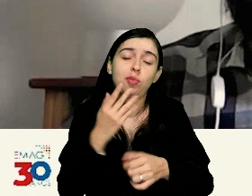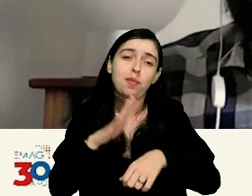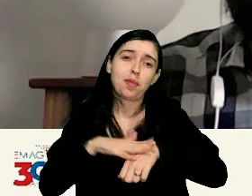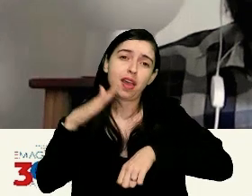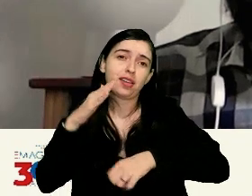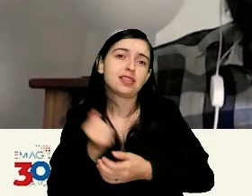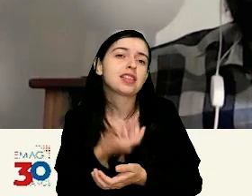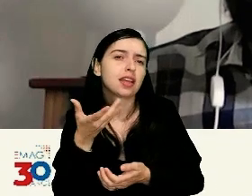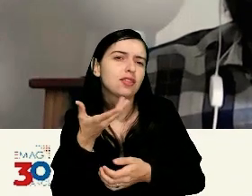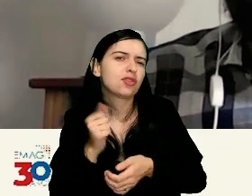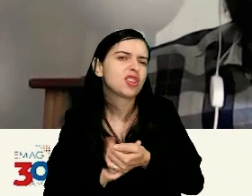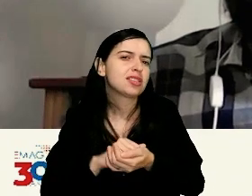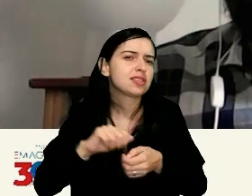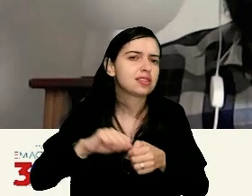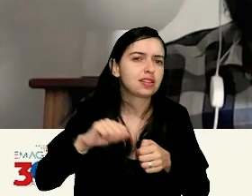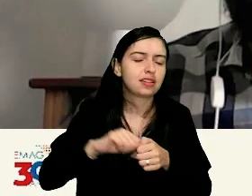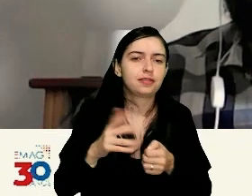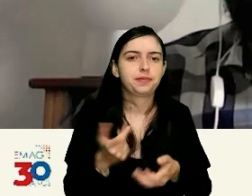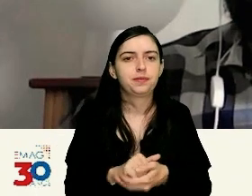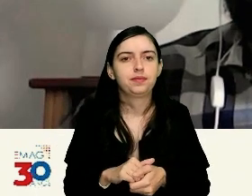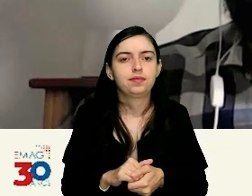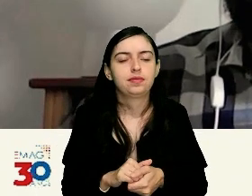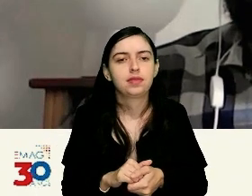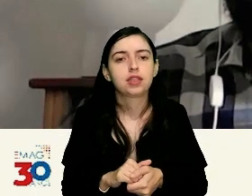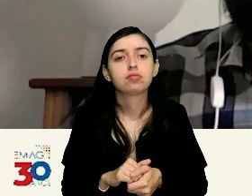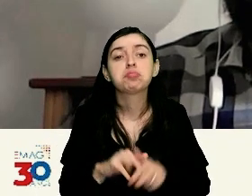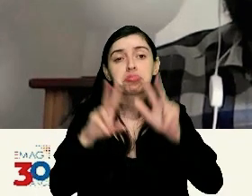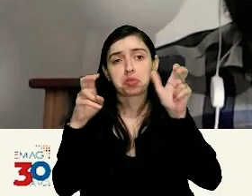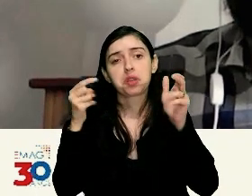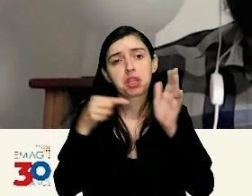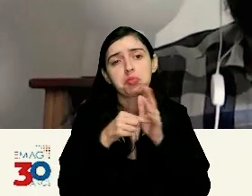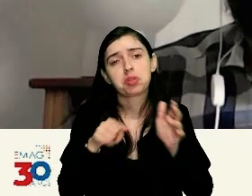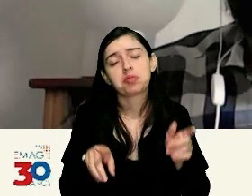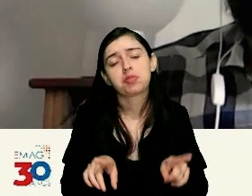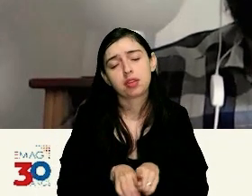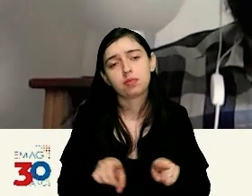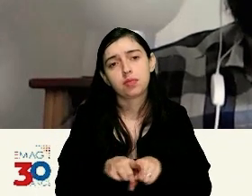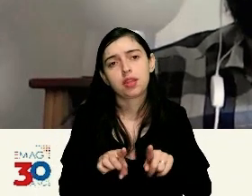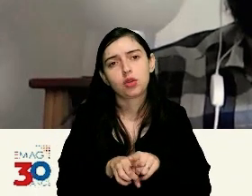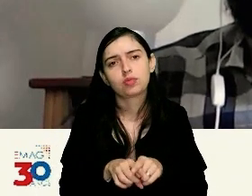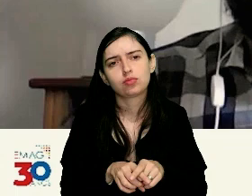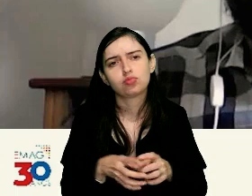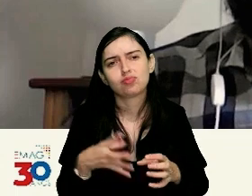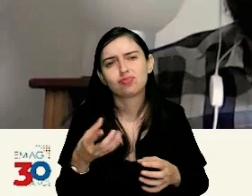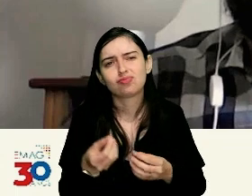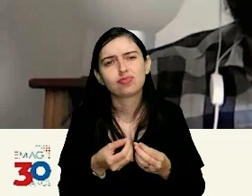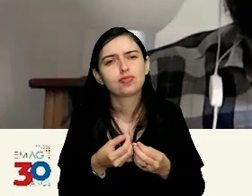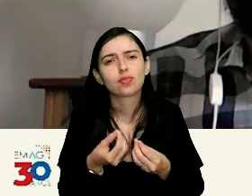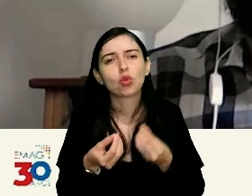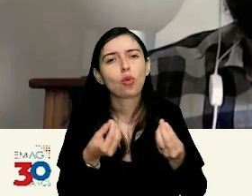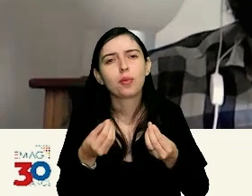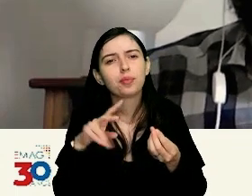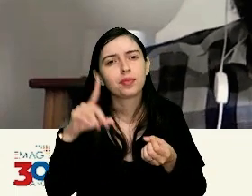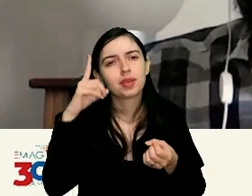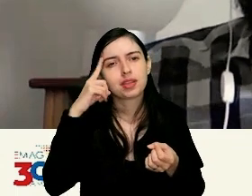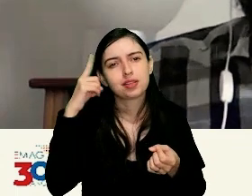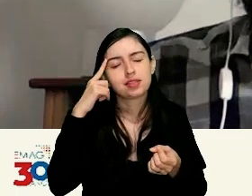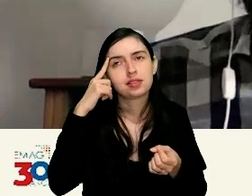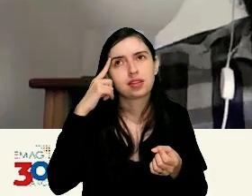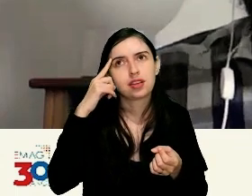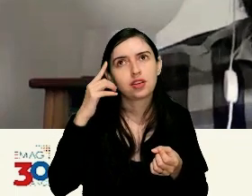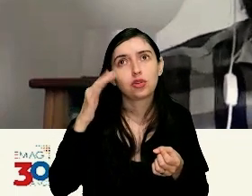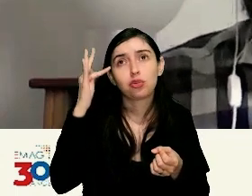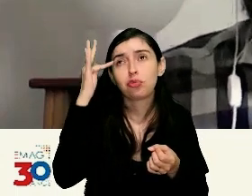fazer. É sobre isso também. É sobre o que nós vamos pensar lá no final da nossa